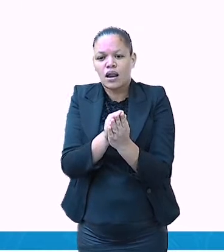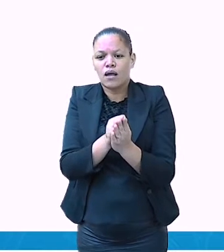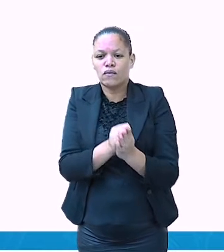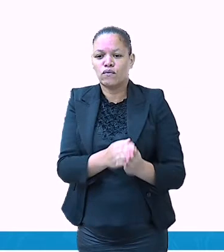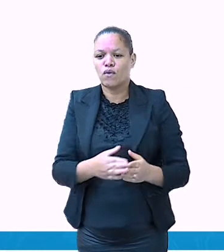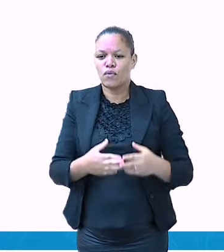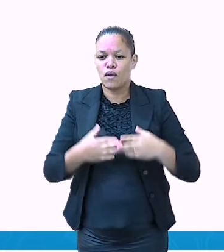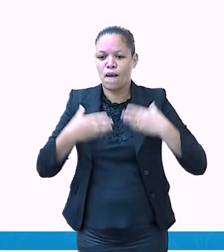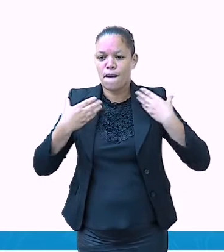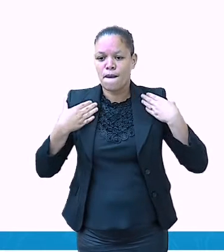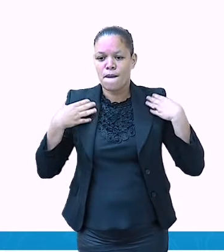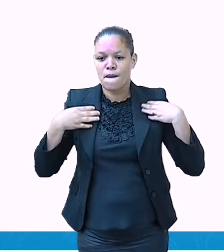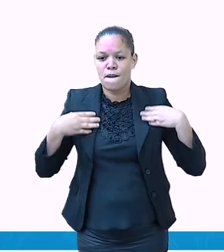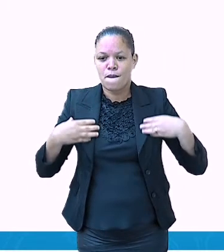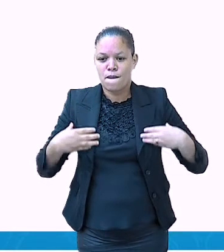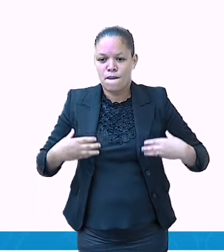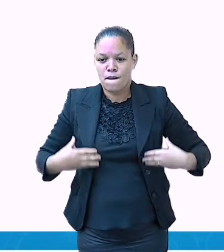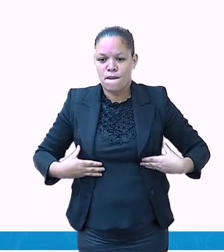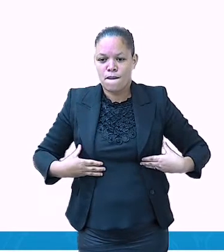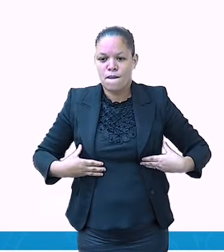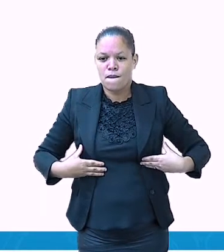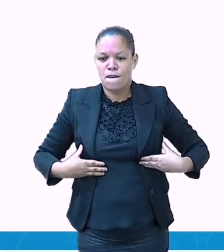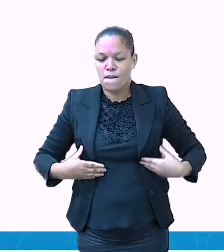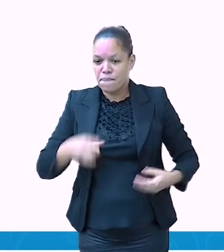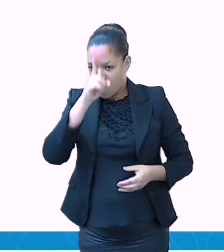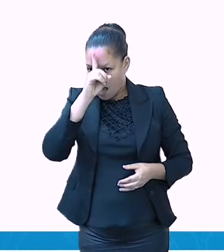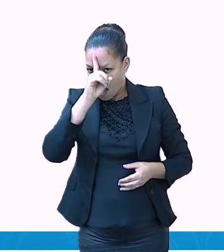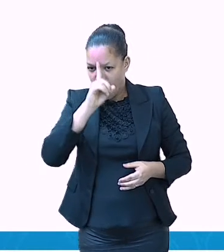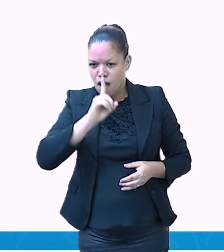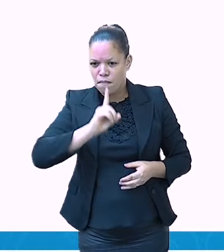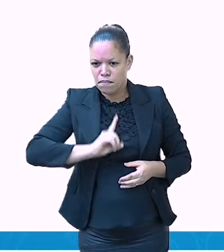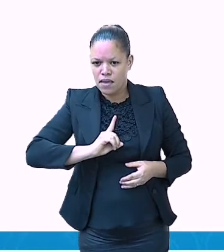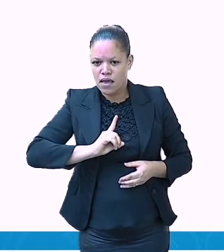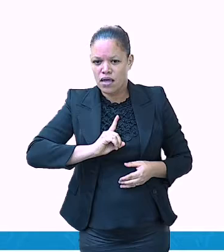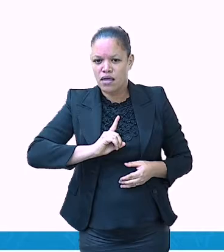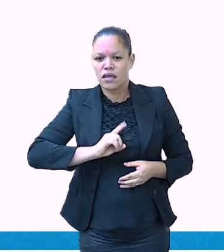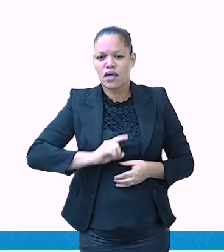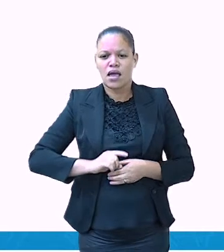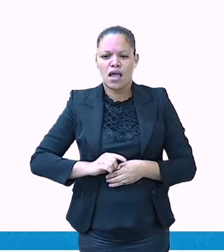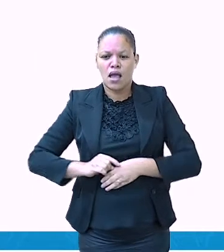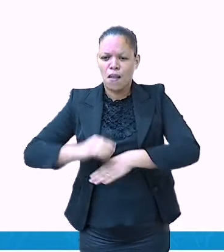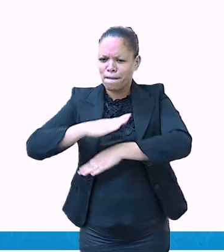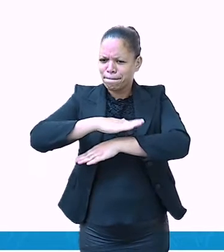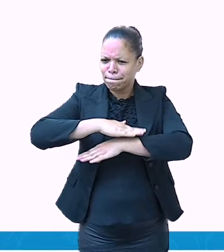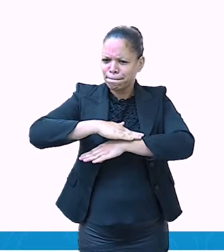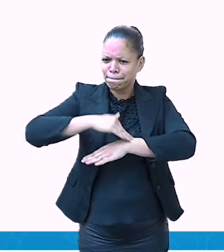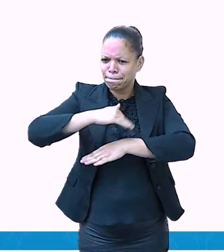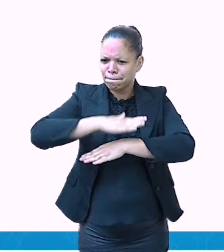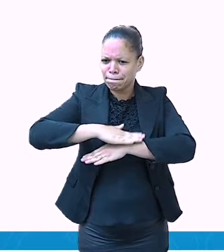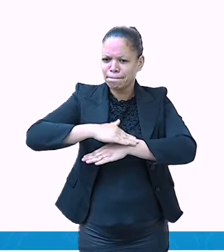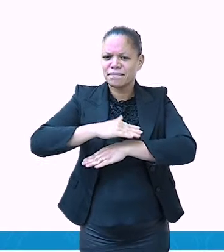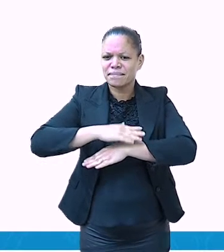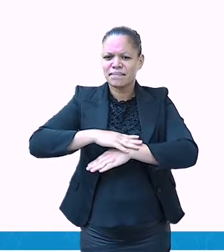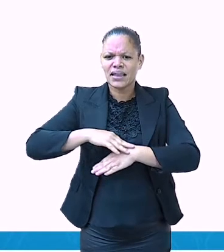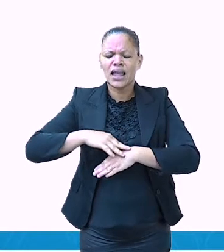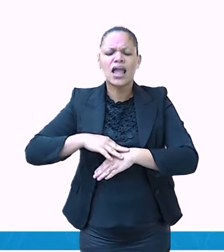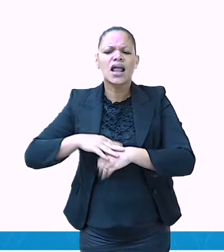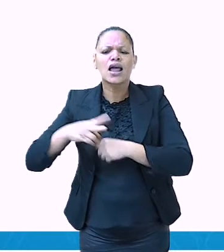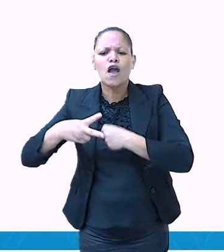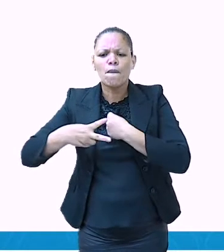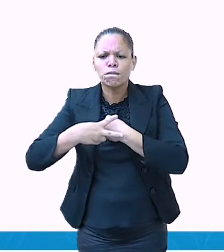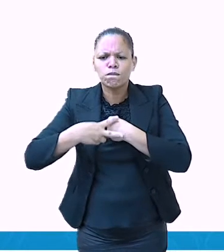amarelado. O tom da pele do jacaré é um verde diferente do alligator e do